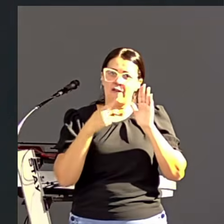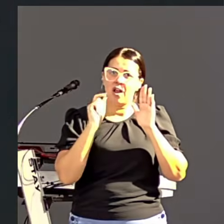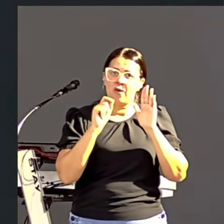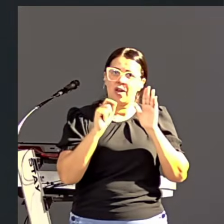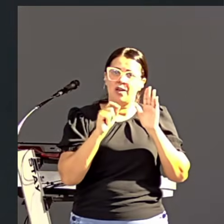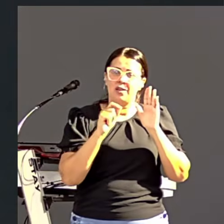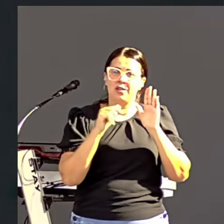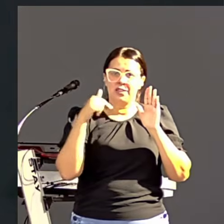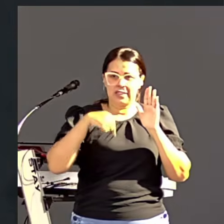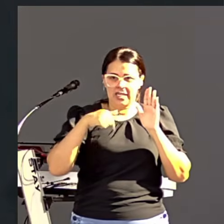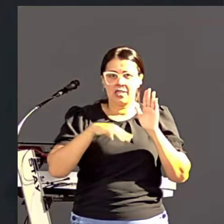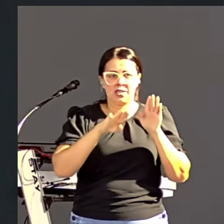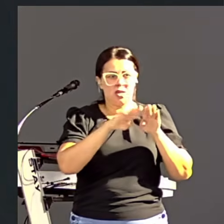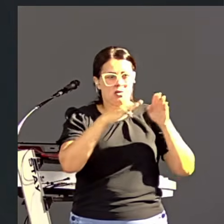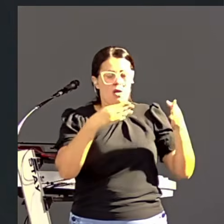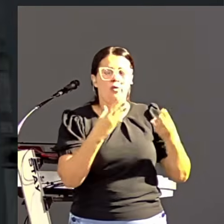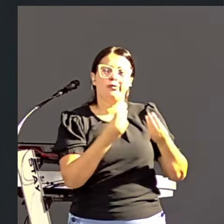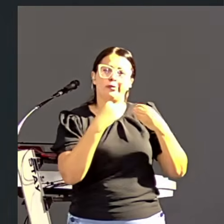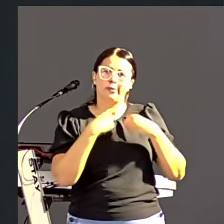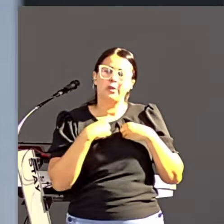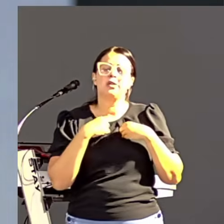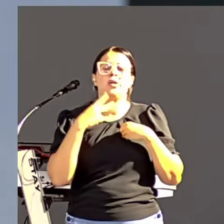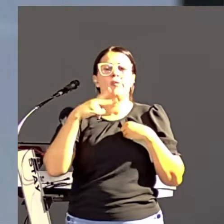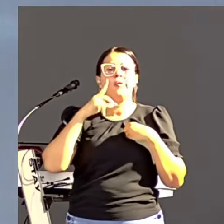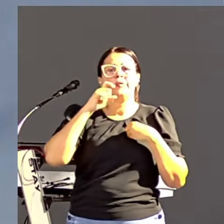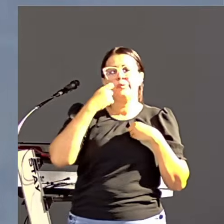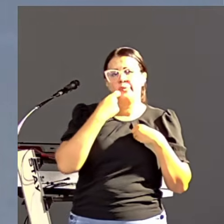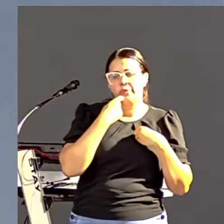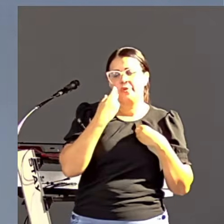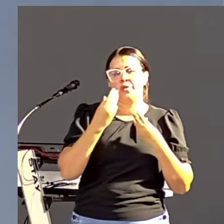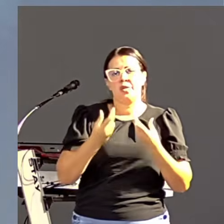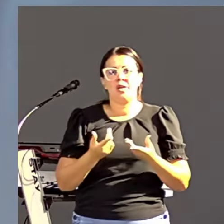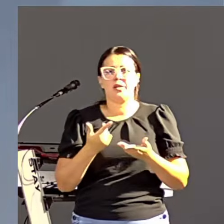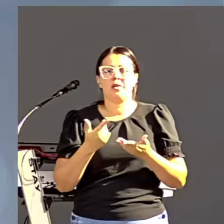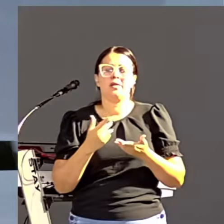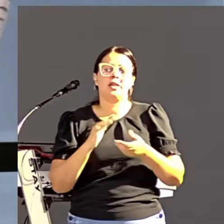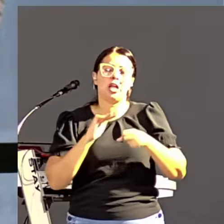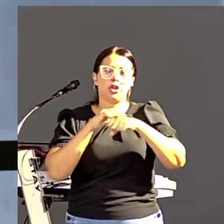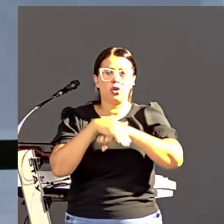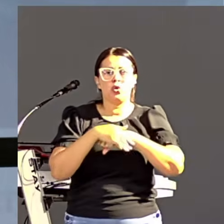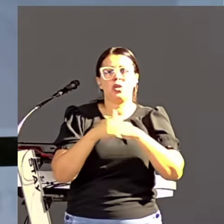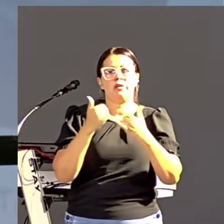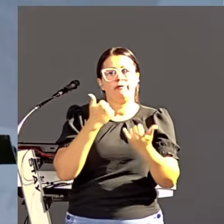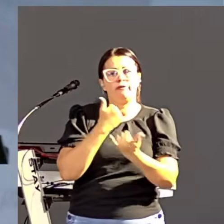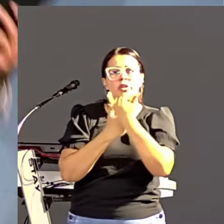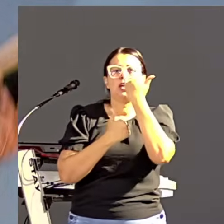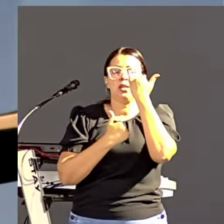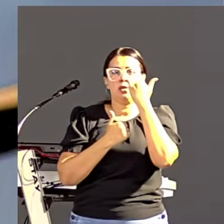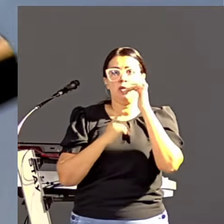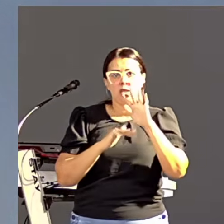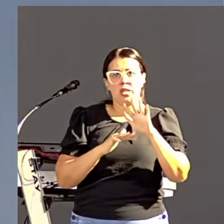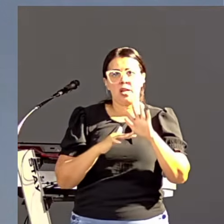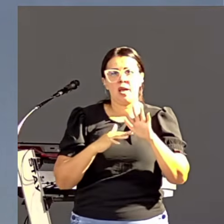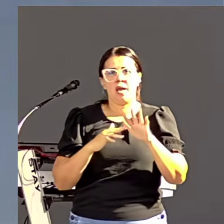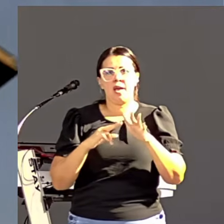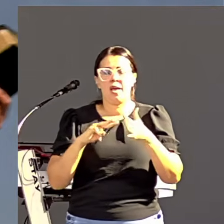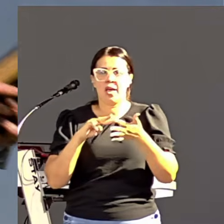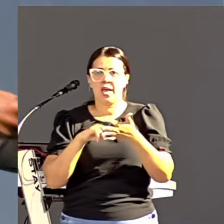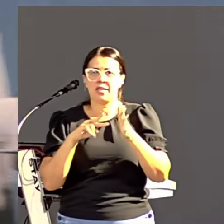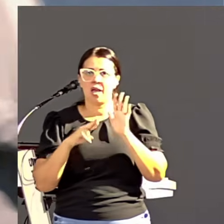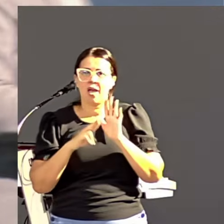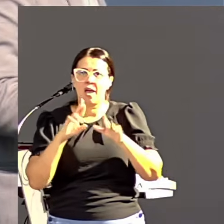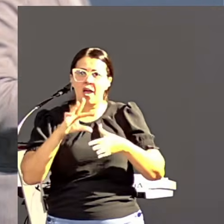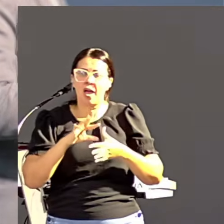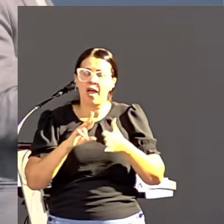aqui, né? Porque eu recebi do Senhor, que também vos ensinei, o Senhor Jesus, na noite ficou traído, ele está trazendo essa referência.